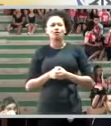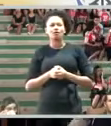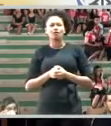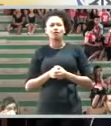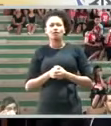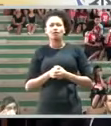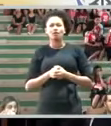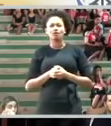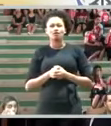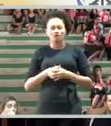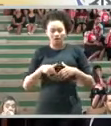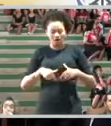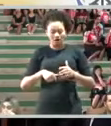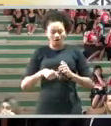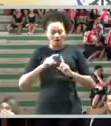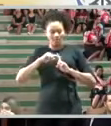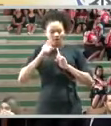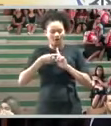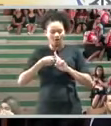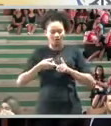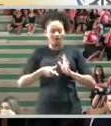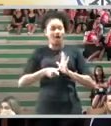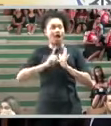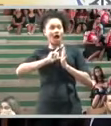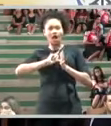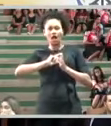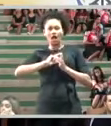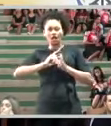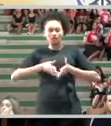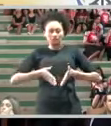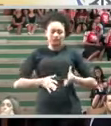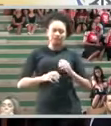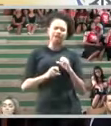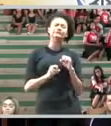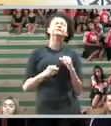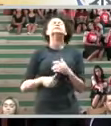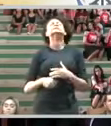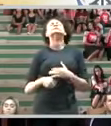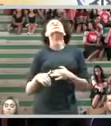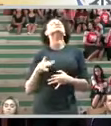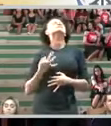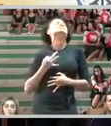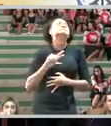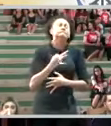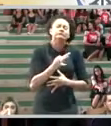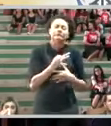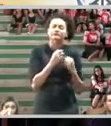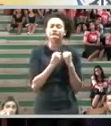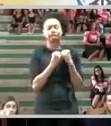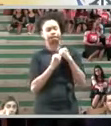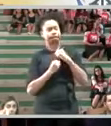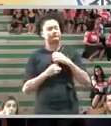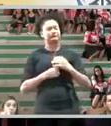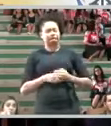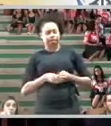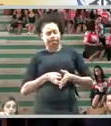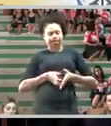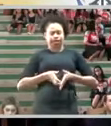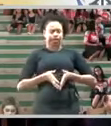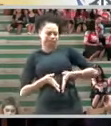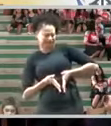ela teve um parto prematuro. Ela se contorceu com contrações e o menino começou a